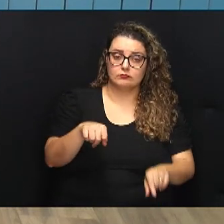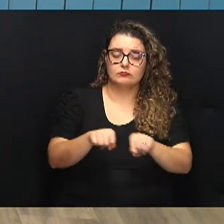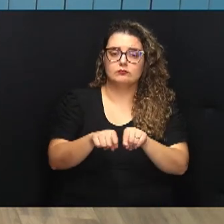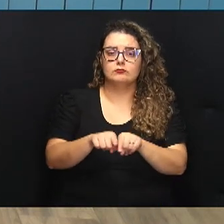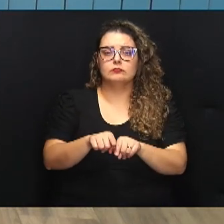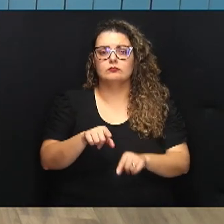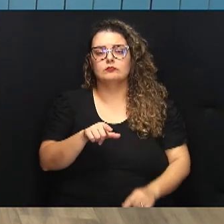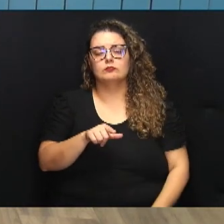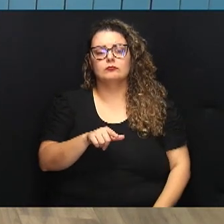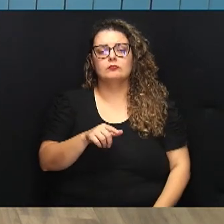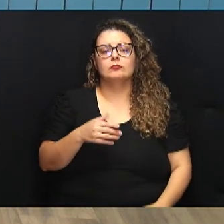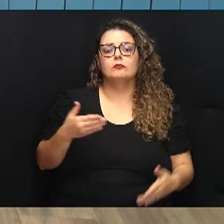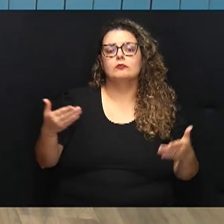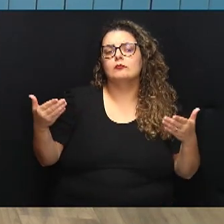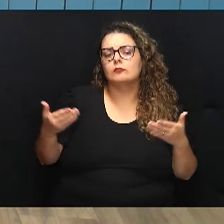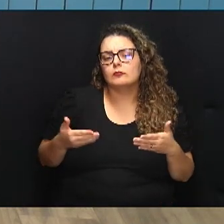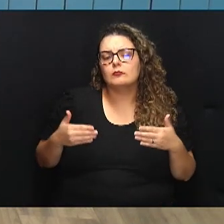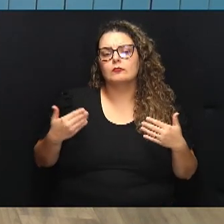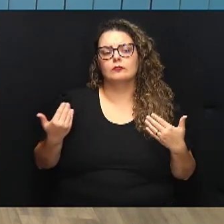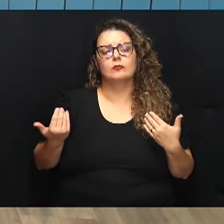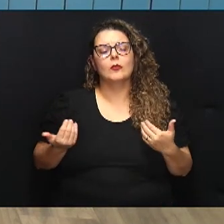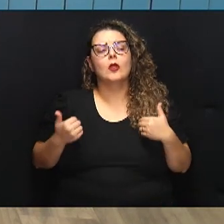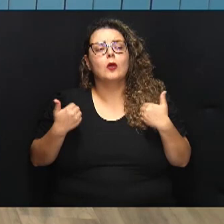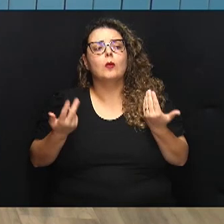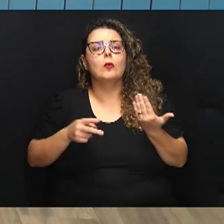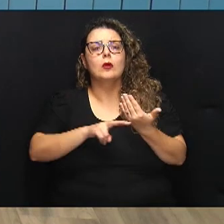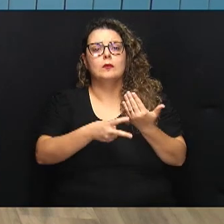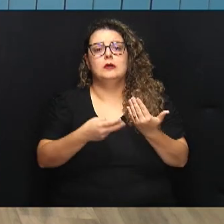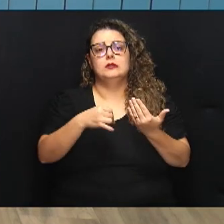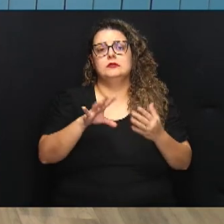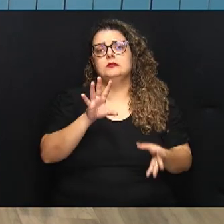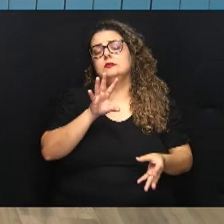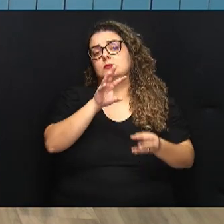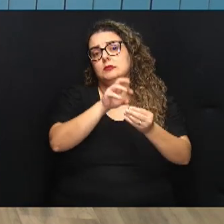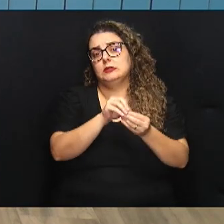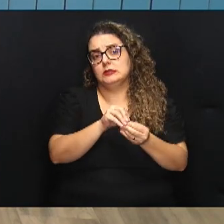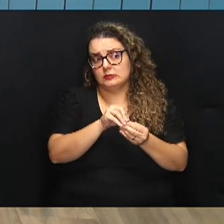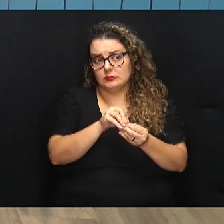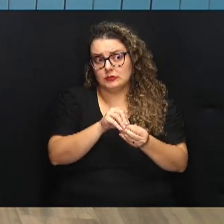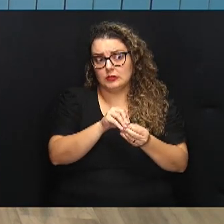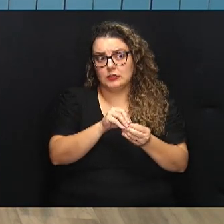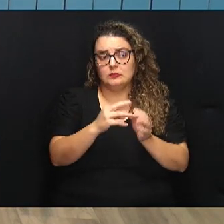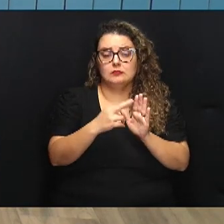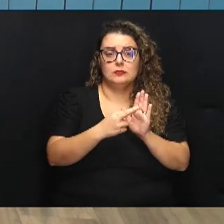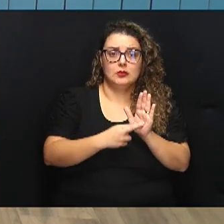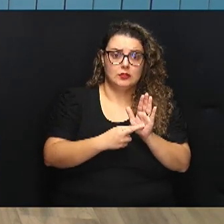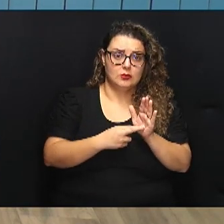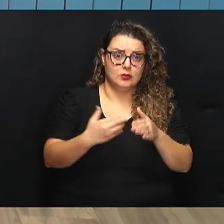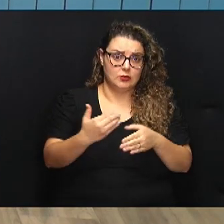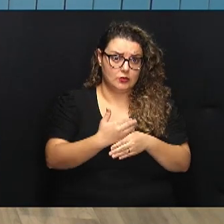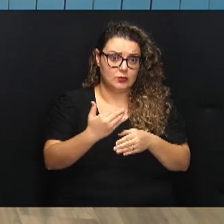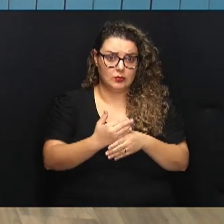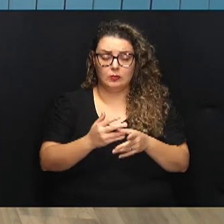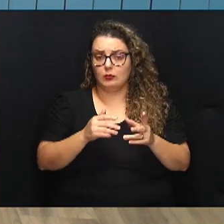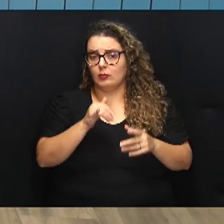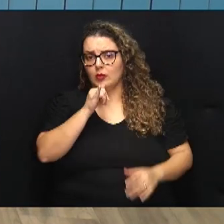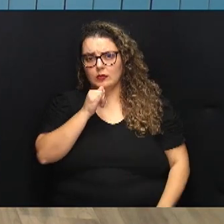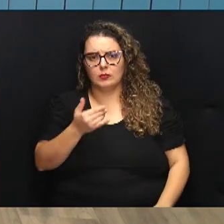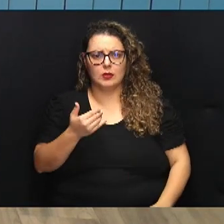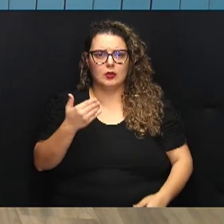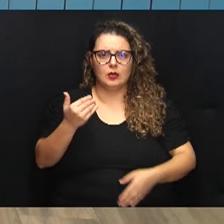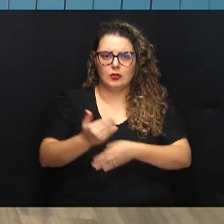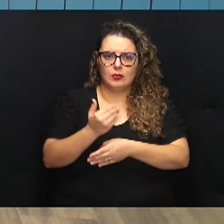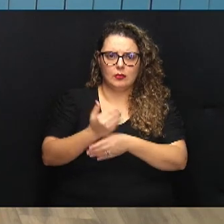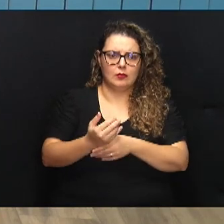Lorete, qual que é o impacto, caso seja simplificada as regras para o licenciamento de empreendimentos, como obras de